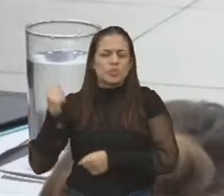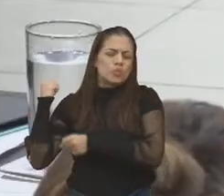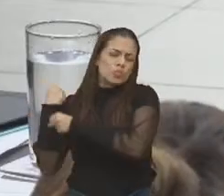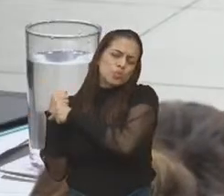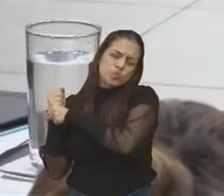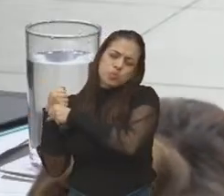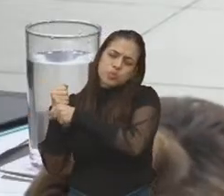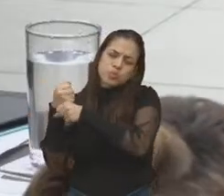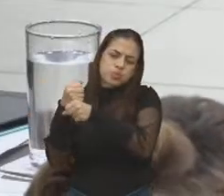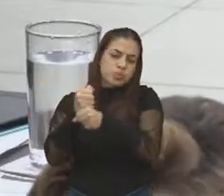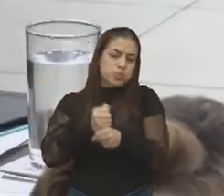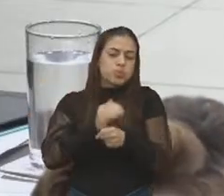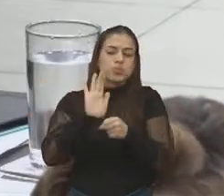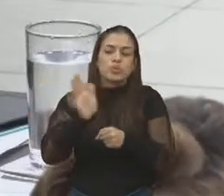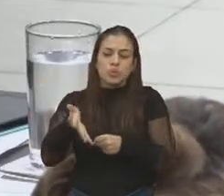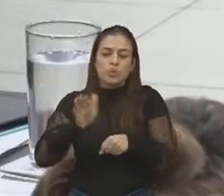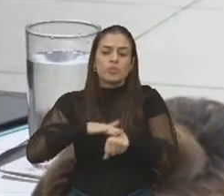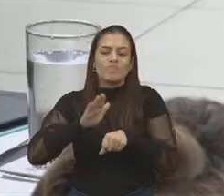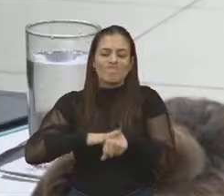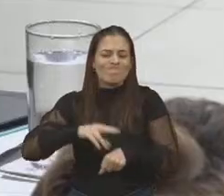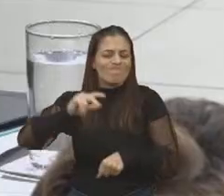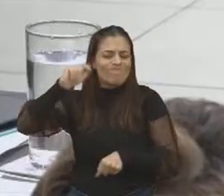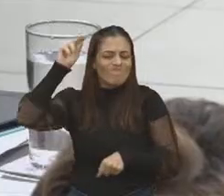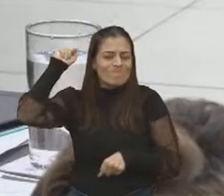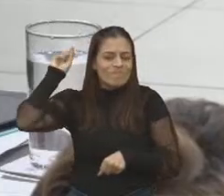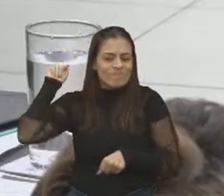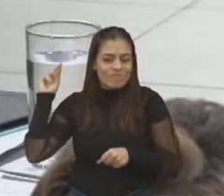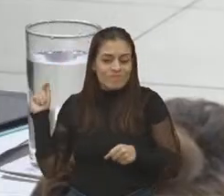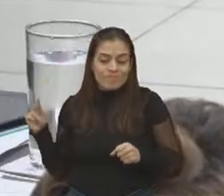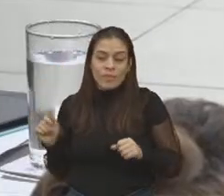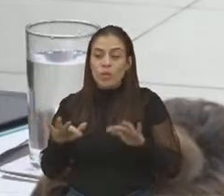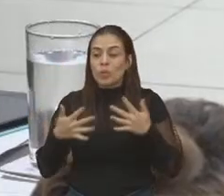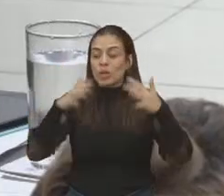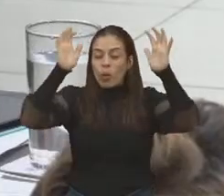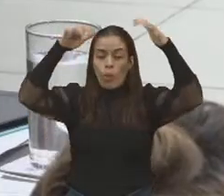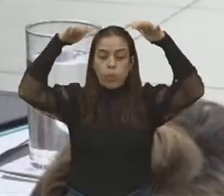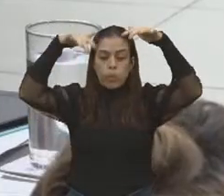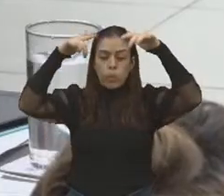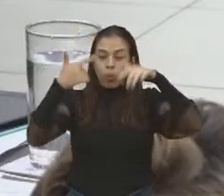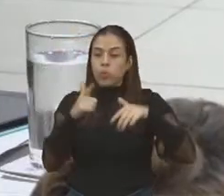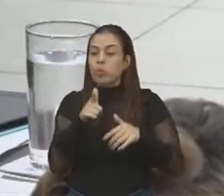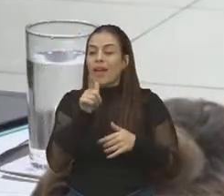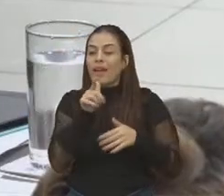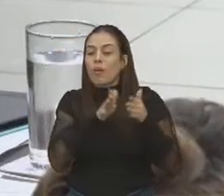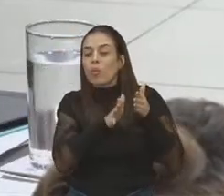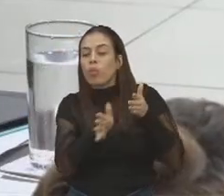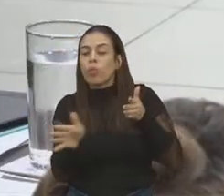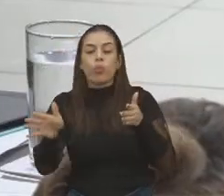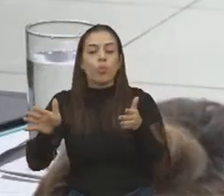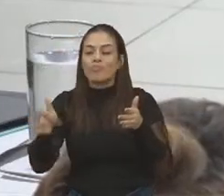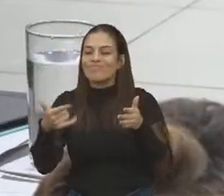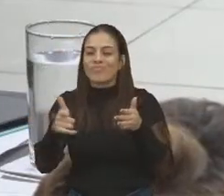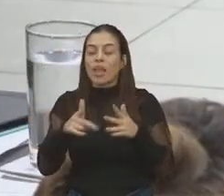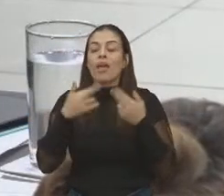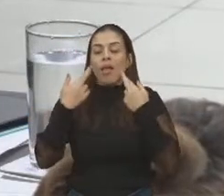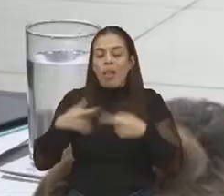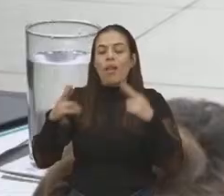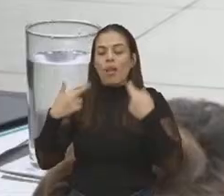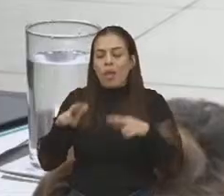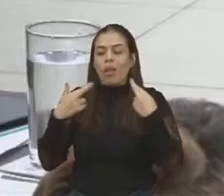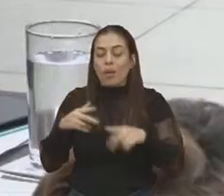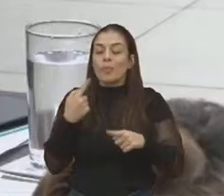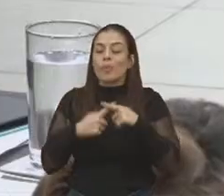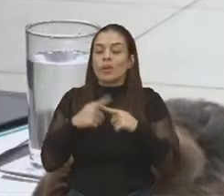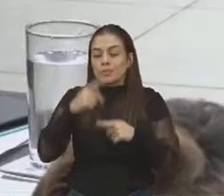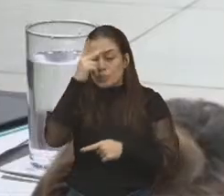anos era já para ter feito. Quando chove não tem saída da água e o povo reclama e perde até as coisas naquele